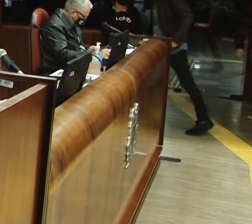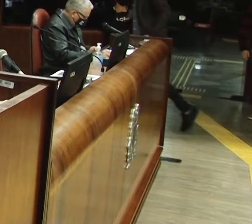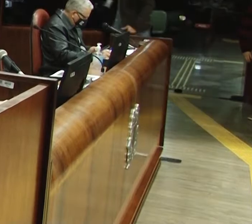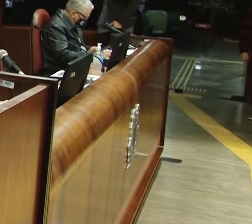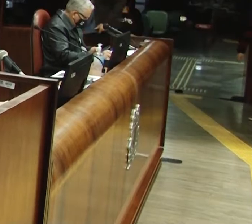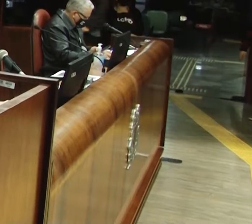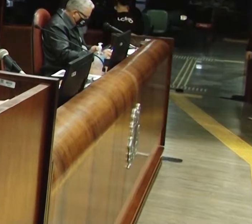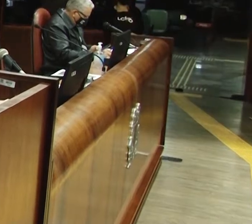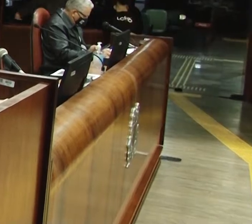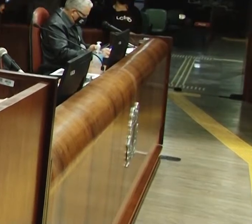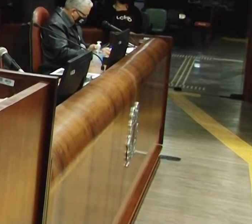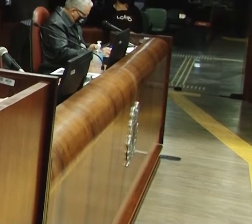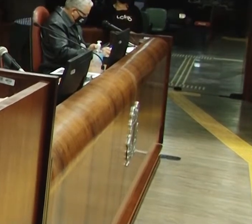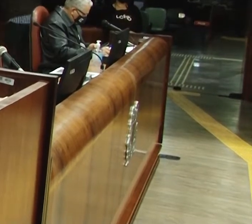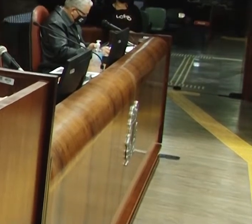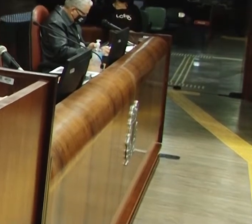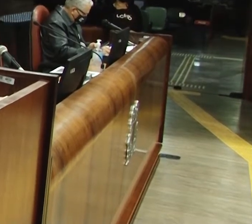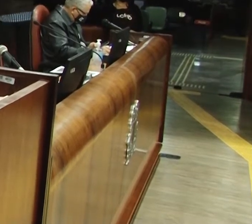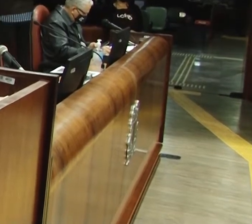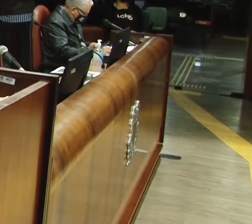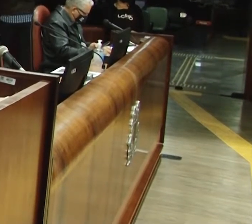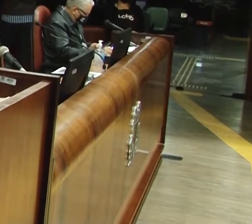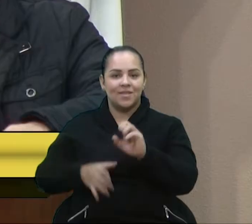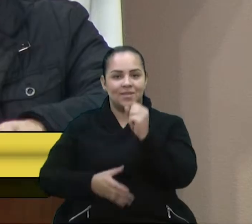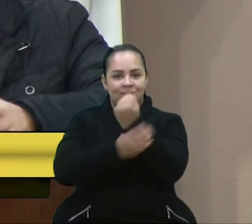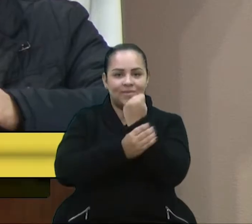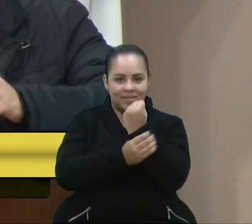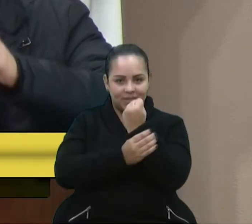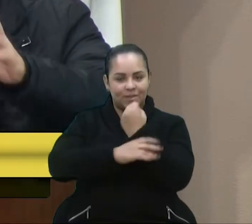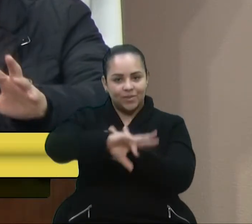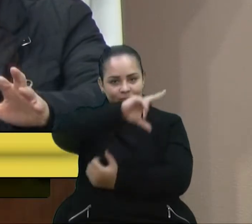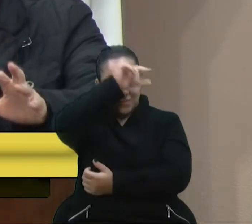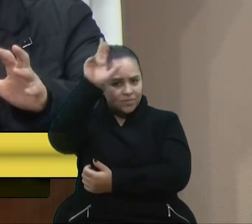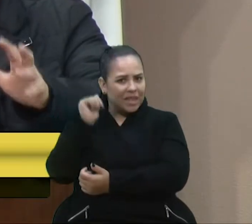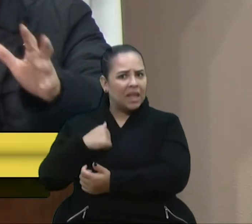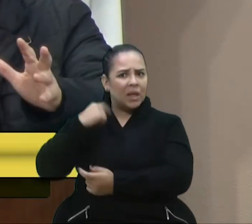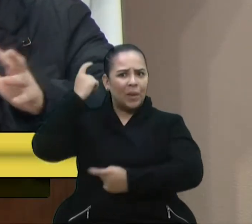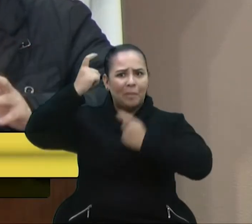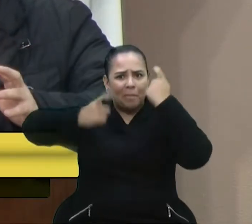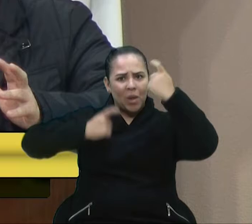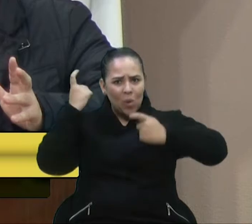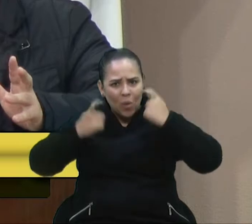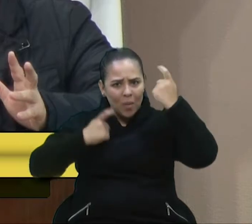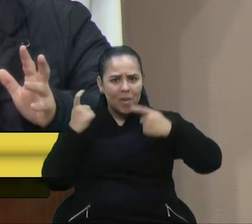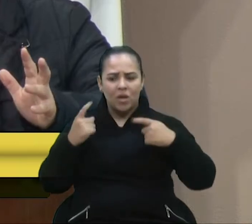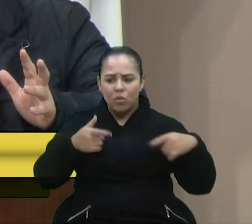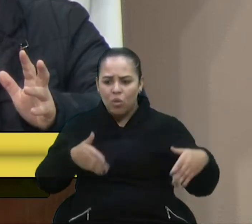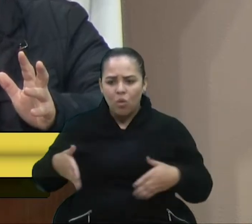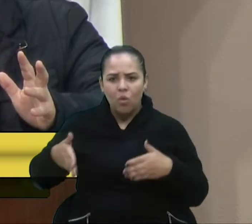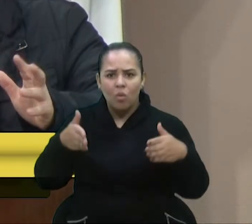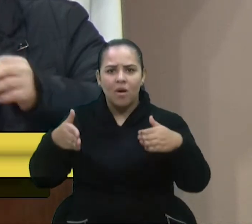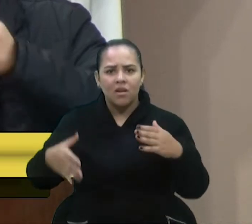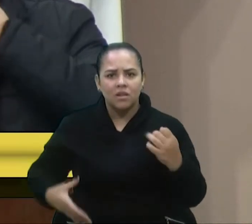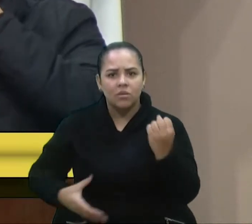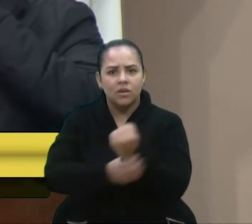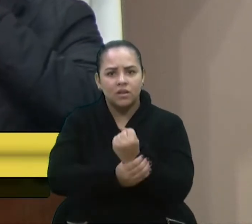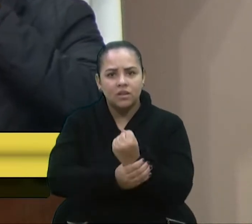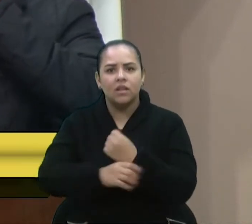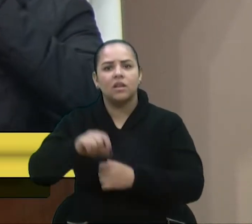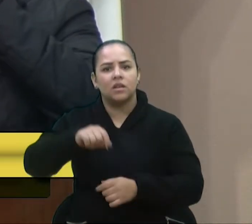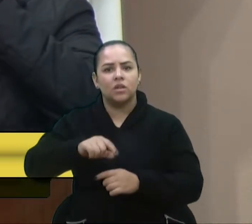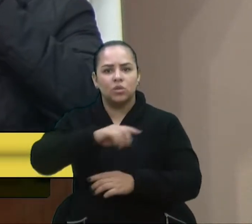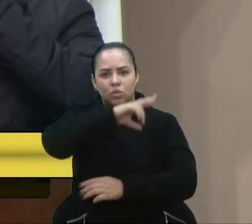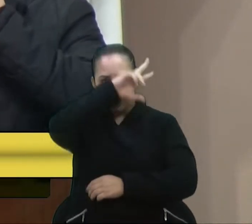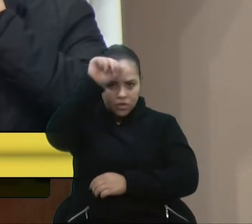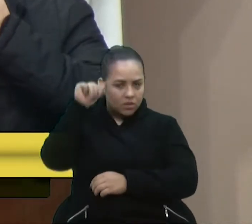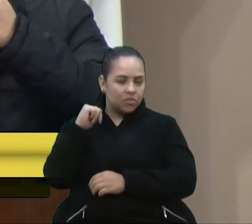citou casos recentes de furto de fiação e pichações. Eu estou preocupado com o rumo da segurança pública do nosso município. E quando eu